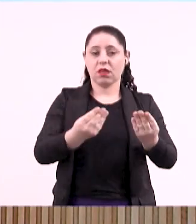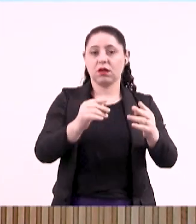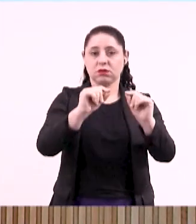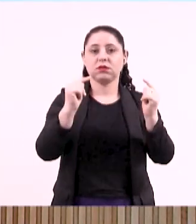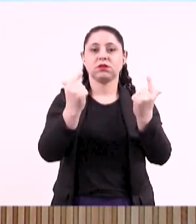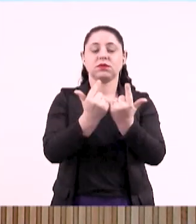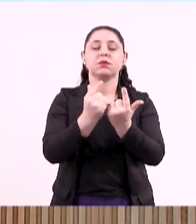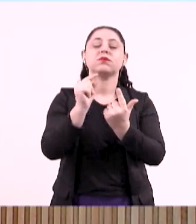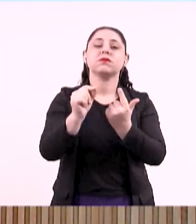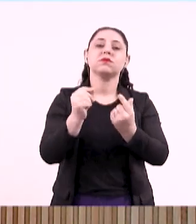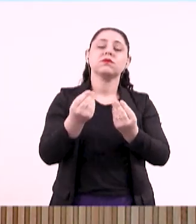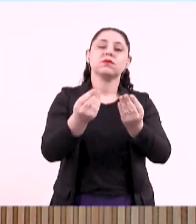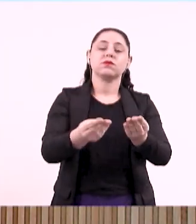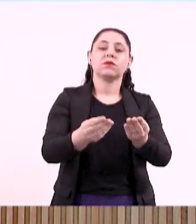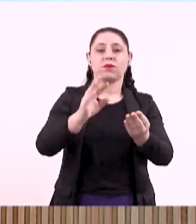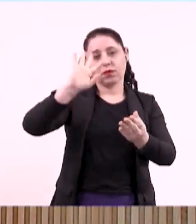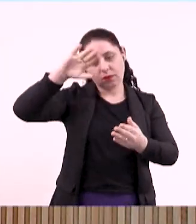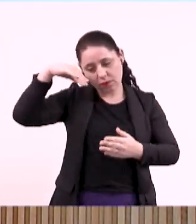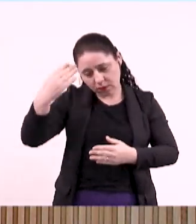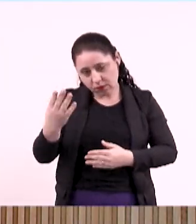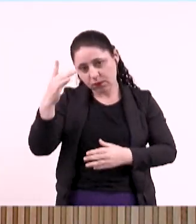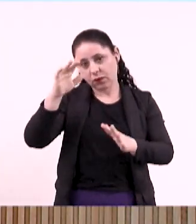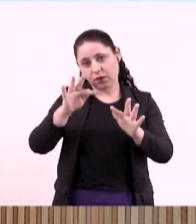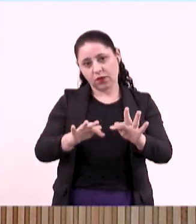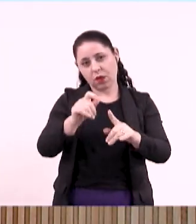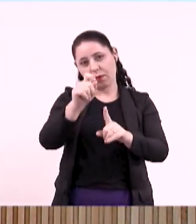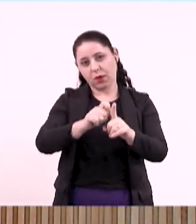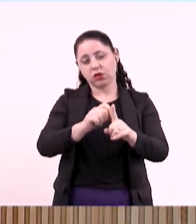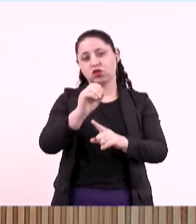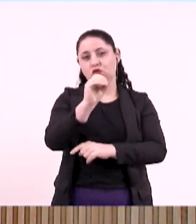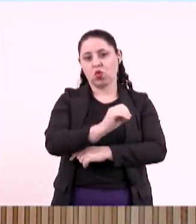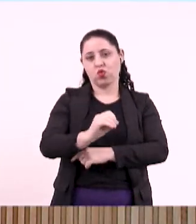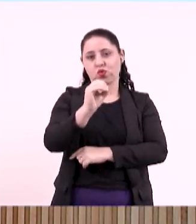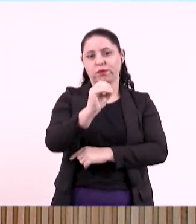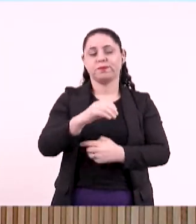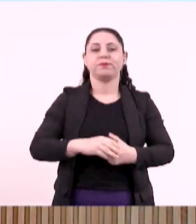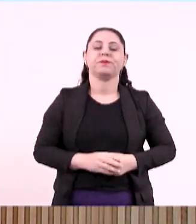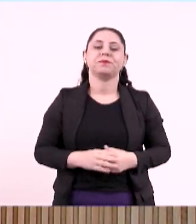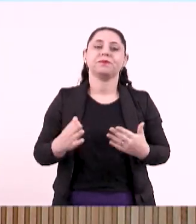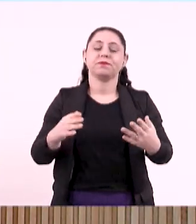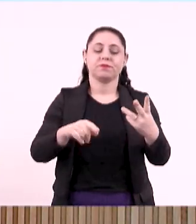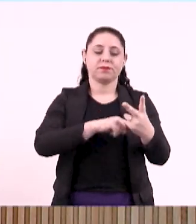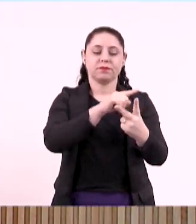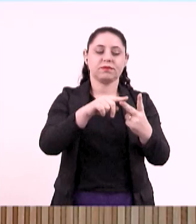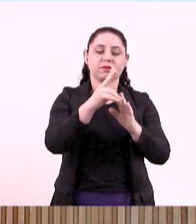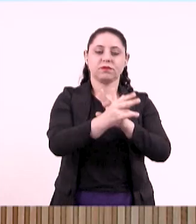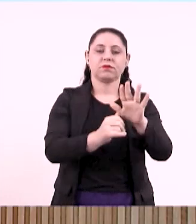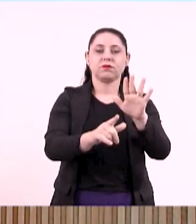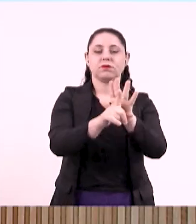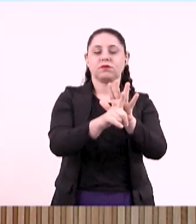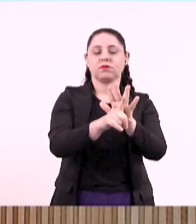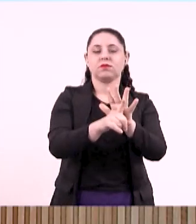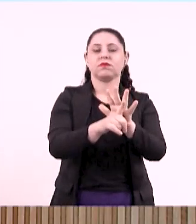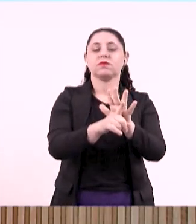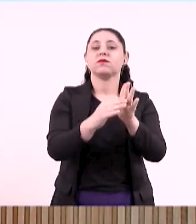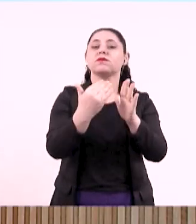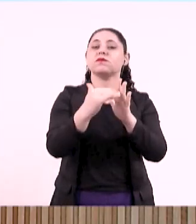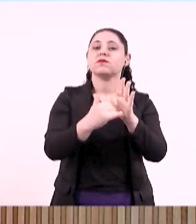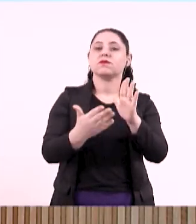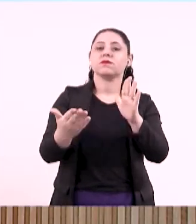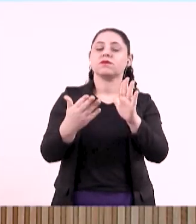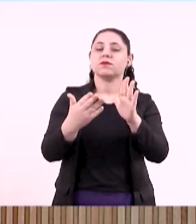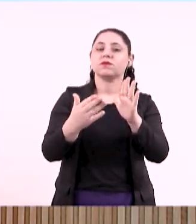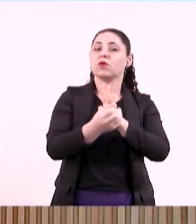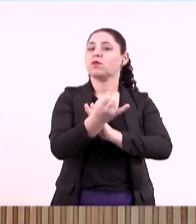Legislativa e que devem ser entregues aos homenageados no final do mês de outubro. Agora vamos para o segundo projeto, o segundo item da pauta de hoje,